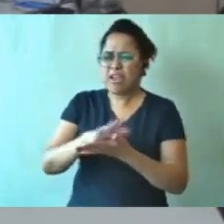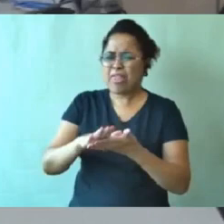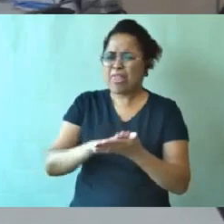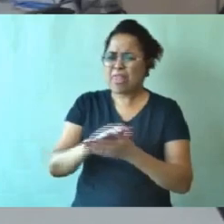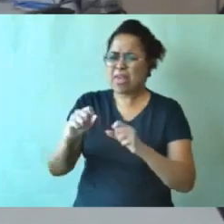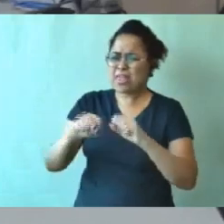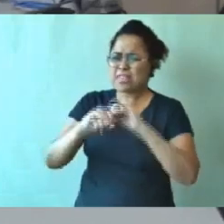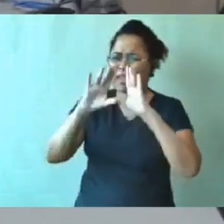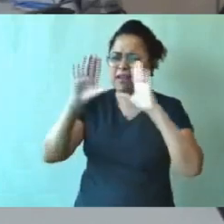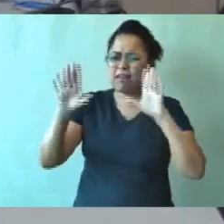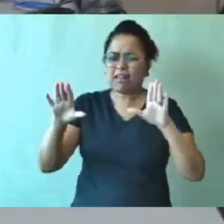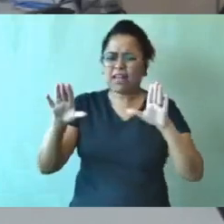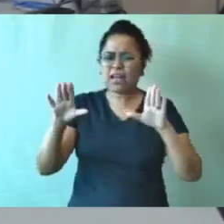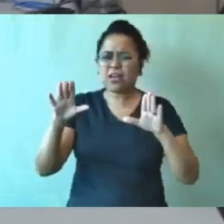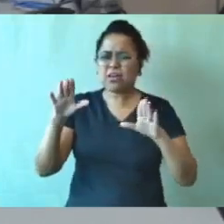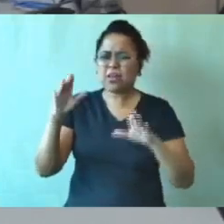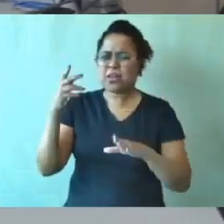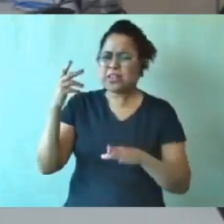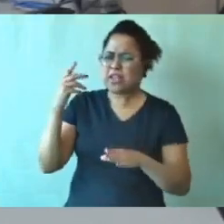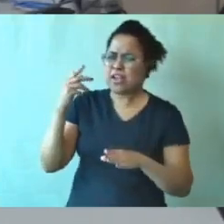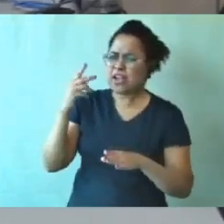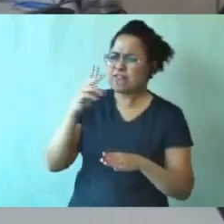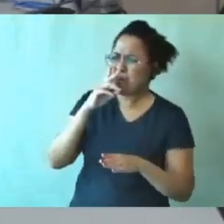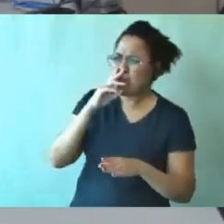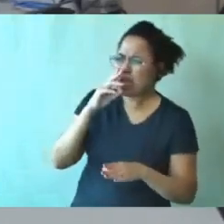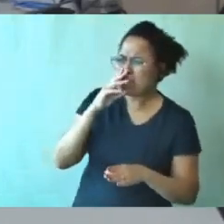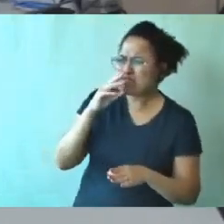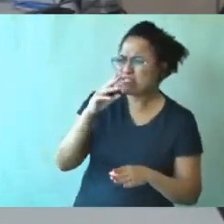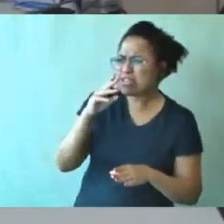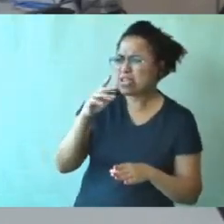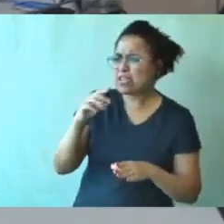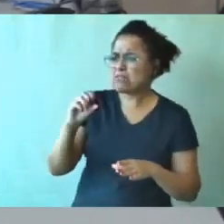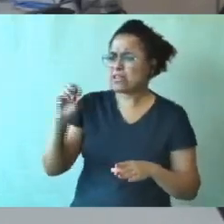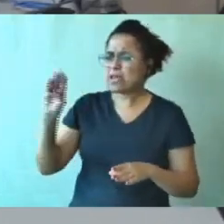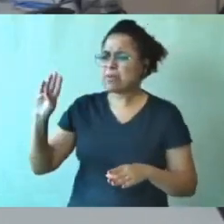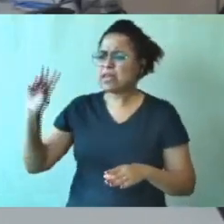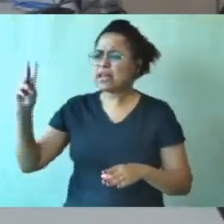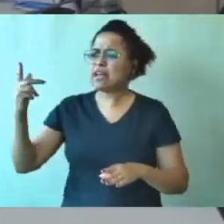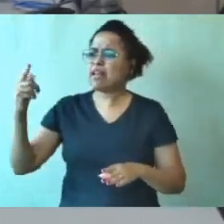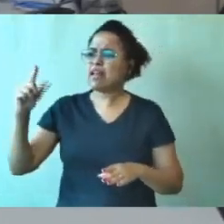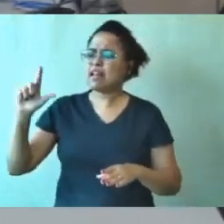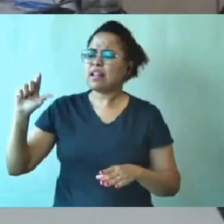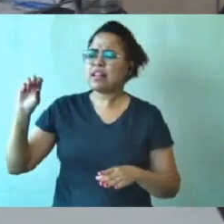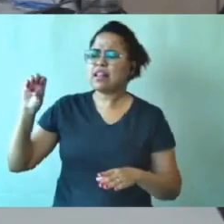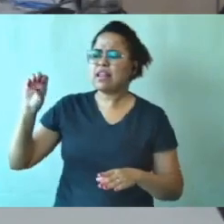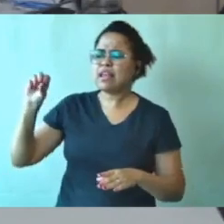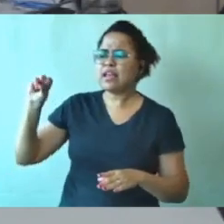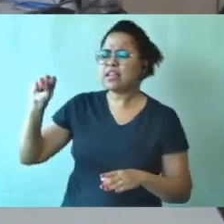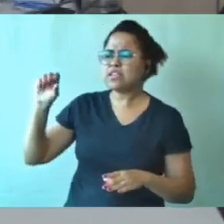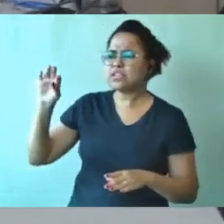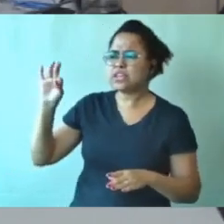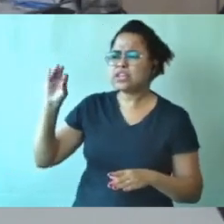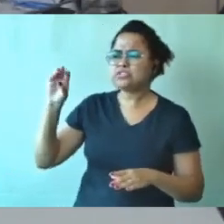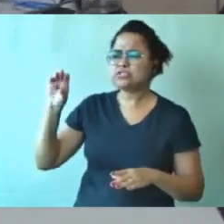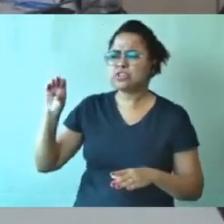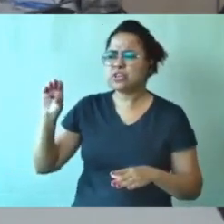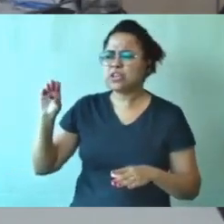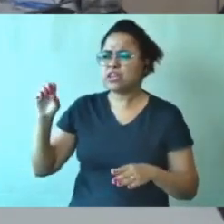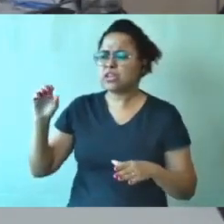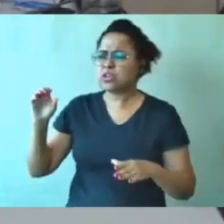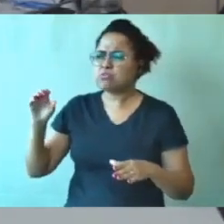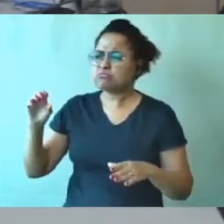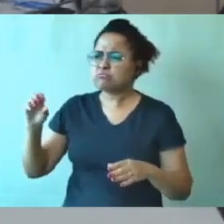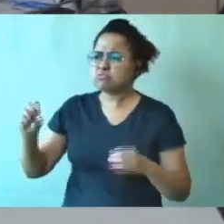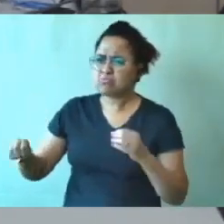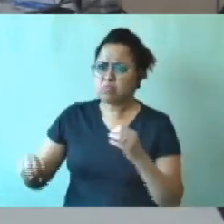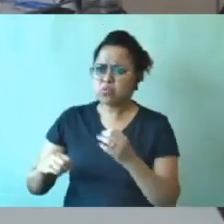que a BH Leste S.A. surgiu do nada e comprou a Torres. E não foi bem assim. É o que o senhor está